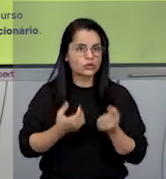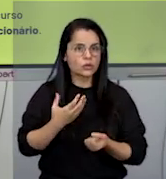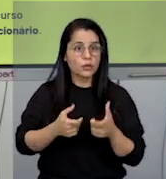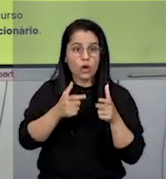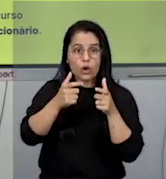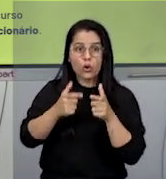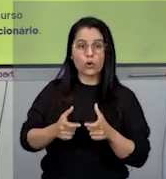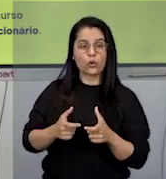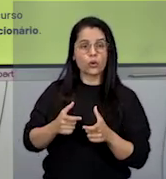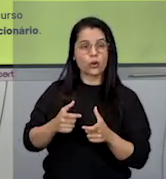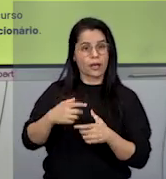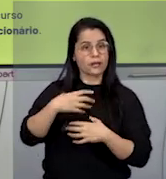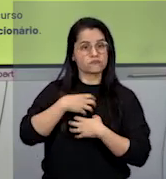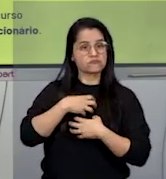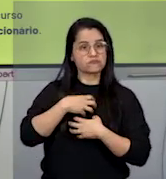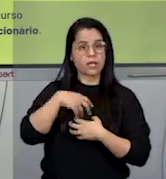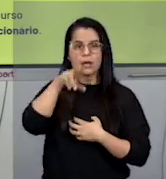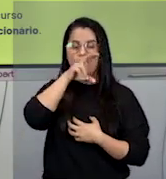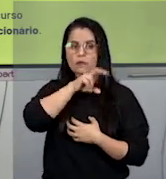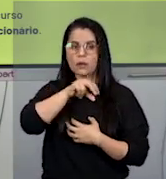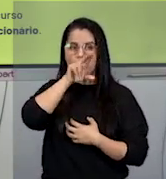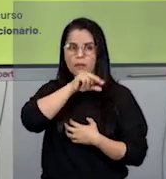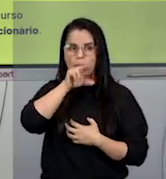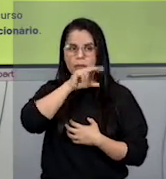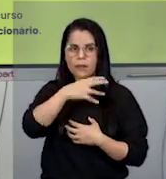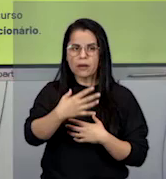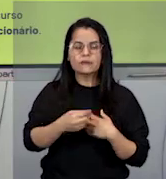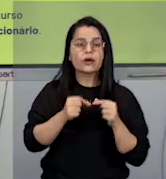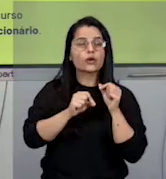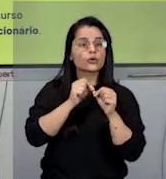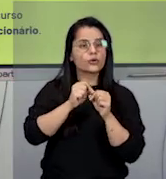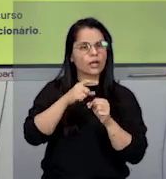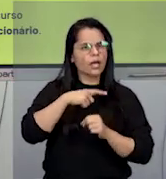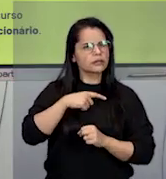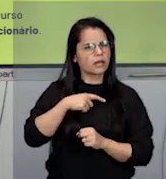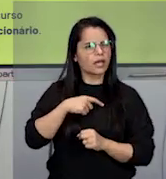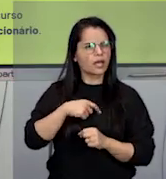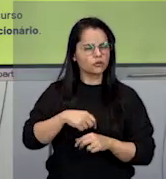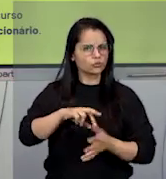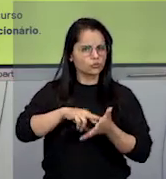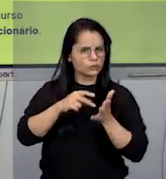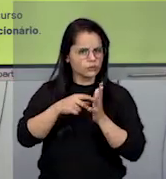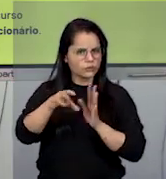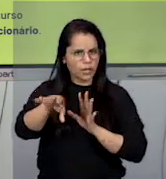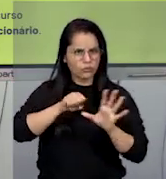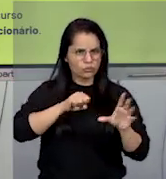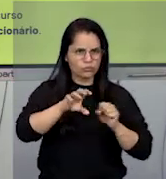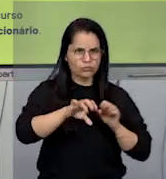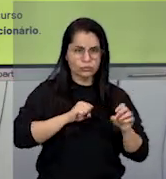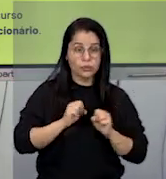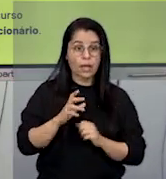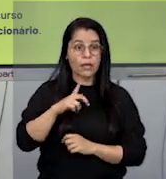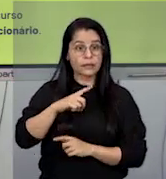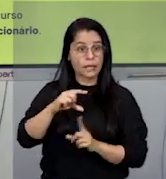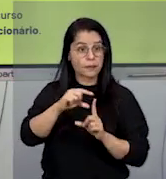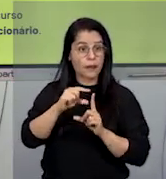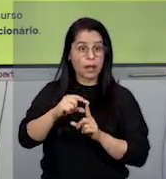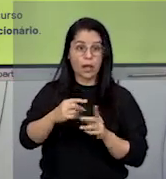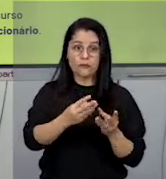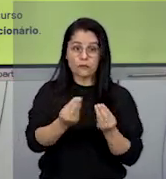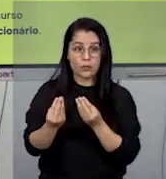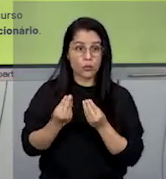sentido, os falantes vão adotando as palavras que adquirem o status do significado. Muitas palavras,